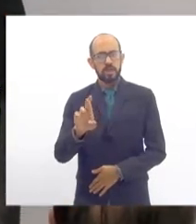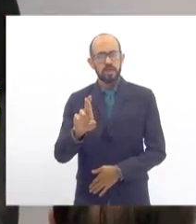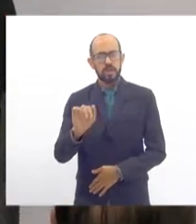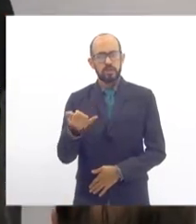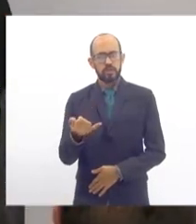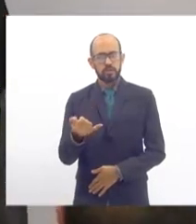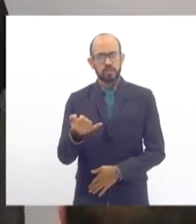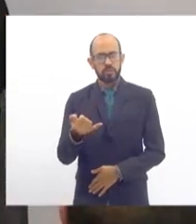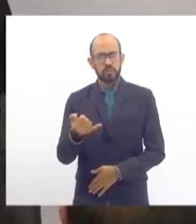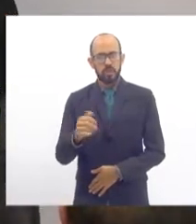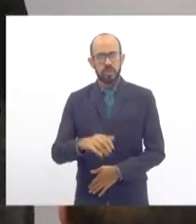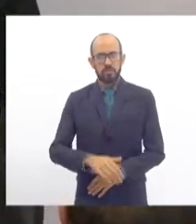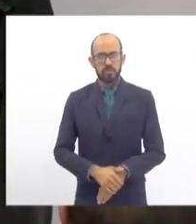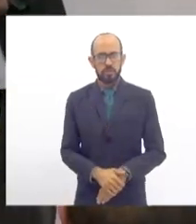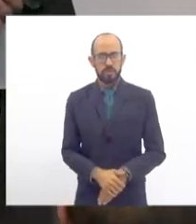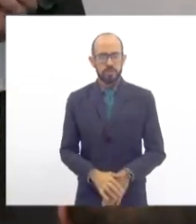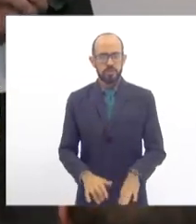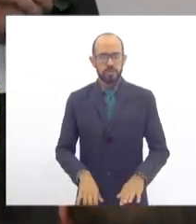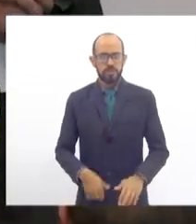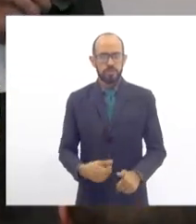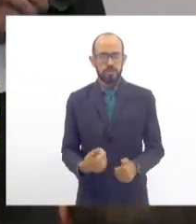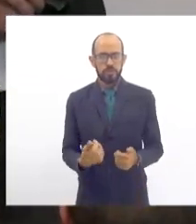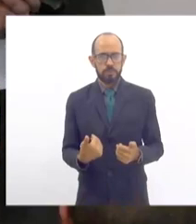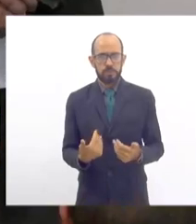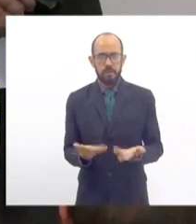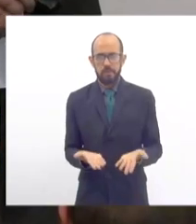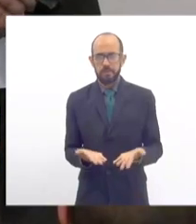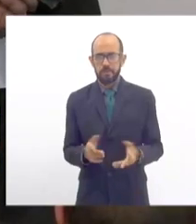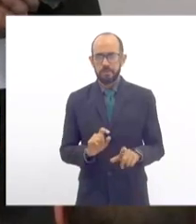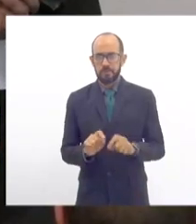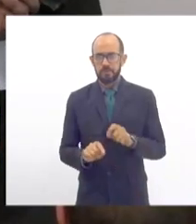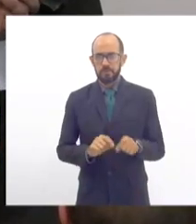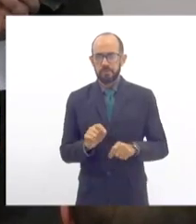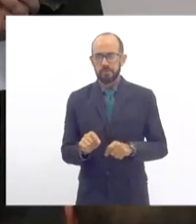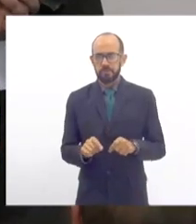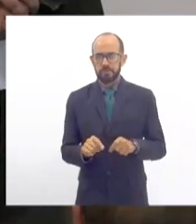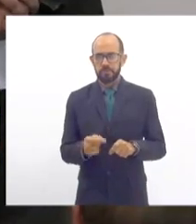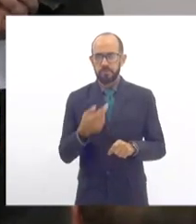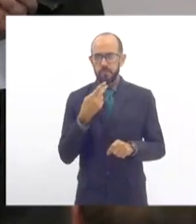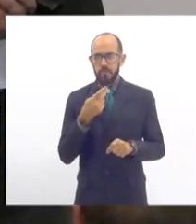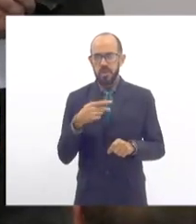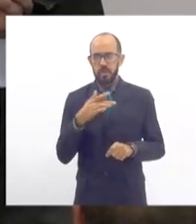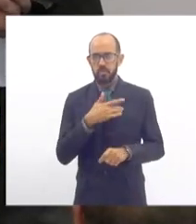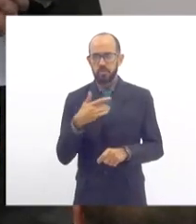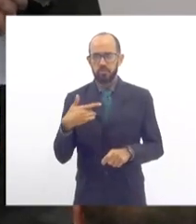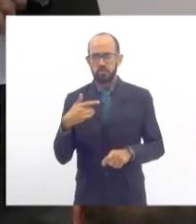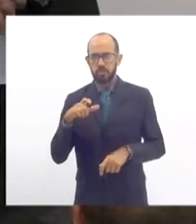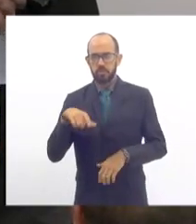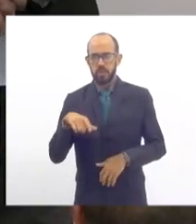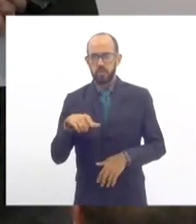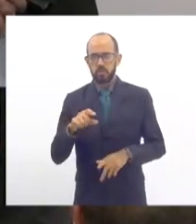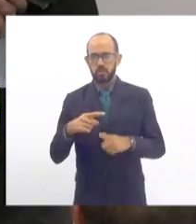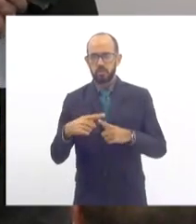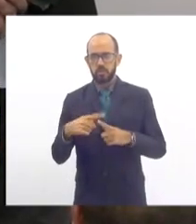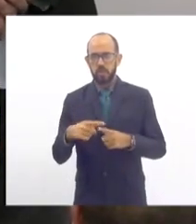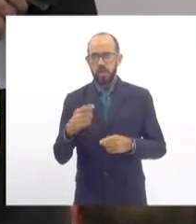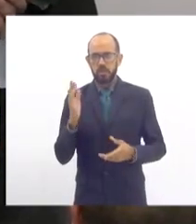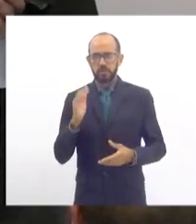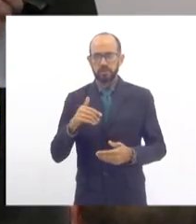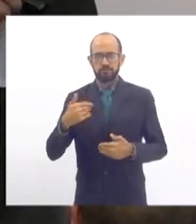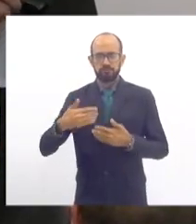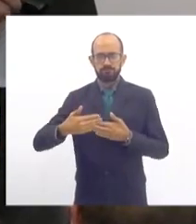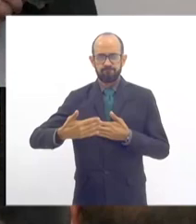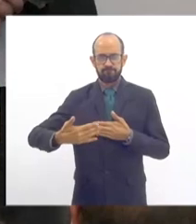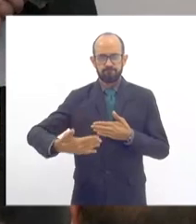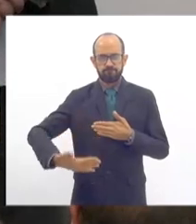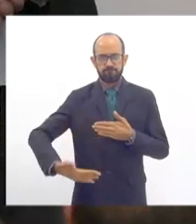que a gente vai fazer? Então, eu quero falar do plano de saúde, porque processos e processos, o Luiz